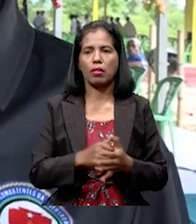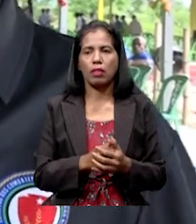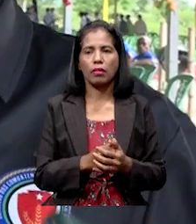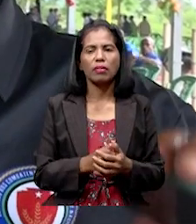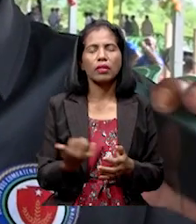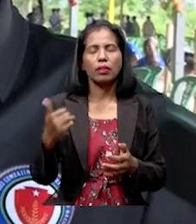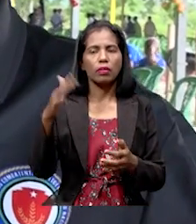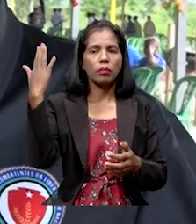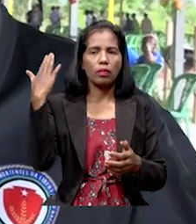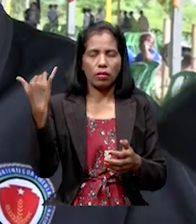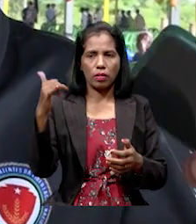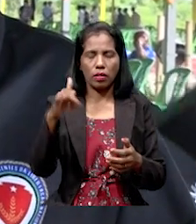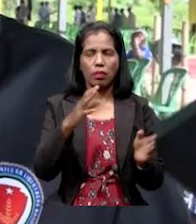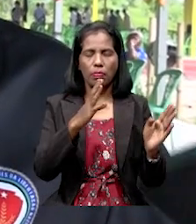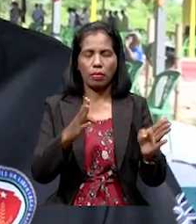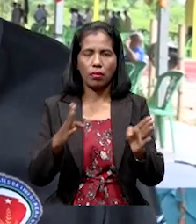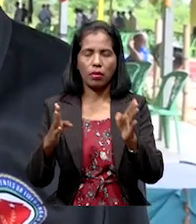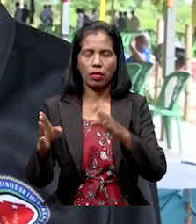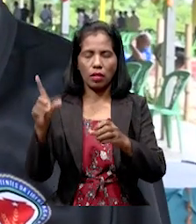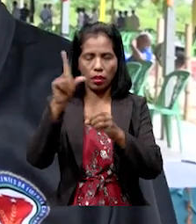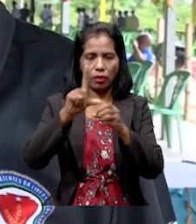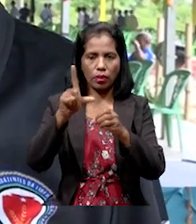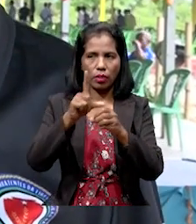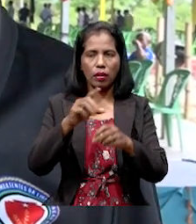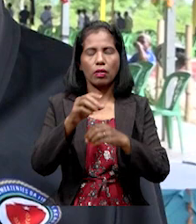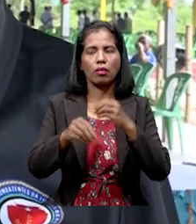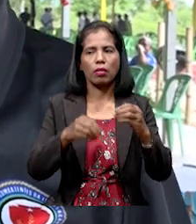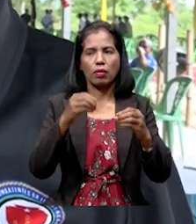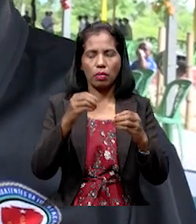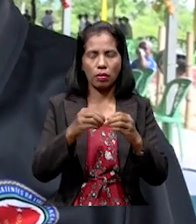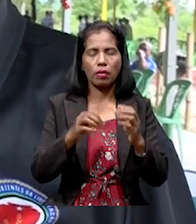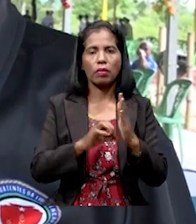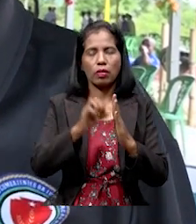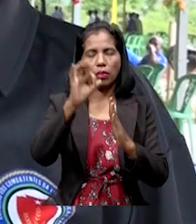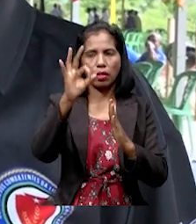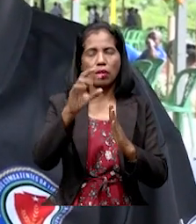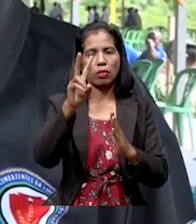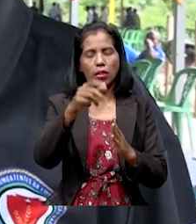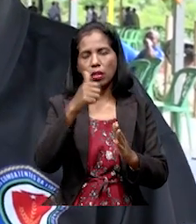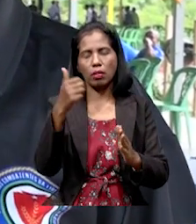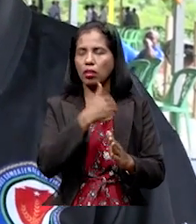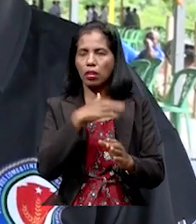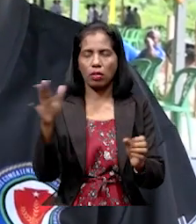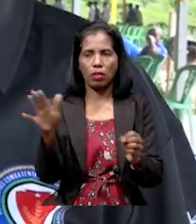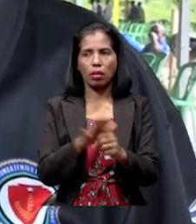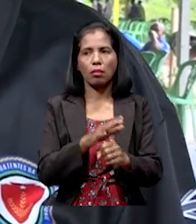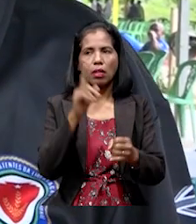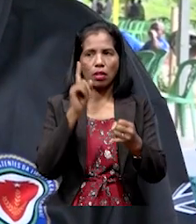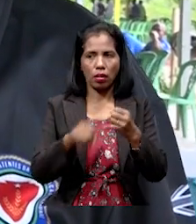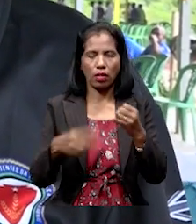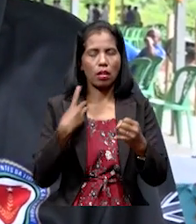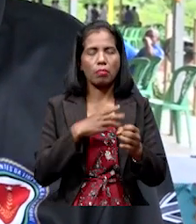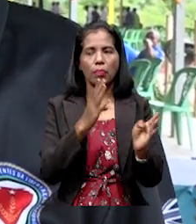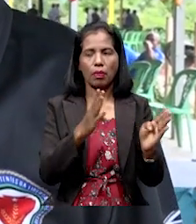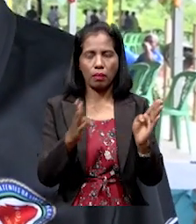Siramaines, Anesan, preparação, laboratório, quando a faculdade de rua se dá o que se dá o máximo, né? Mas se a mim prepara o tutio,